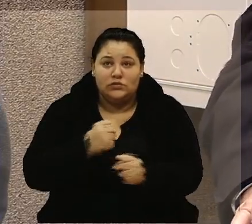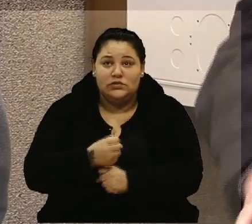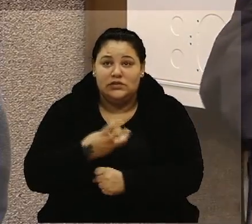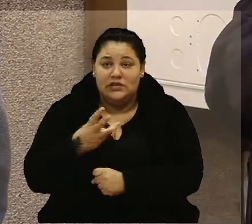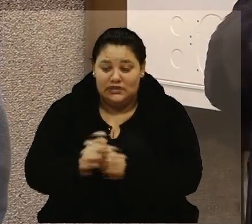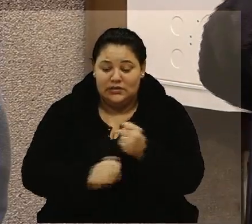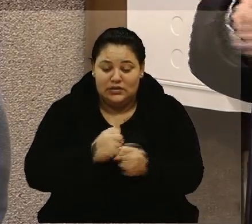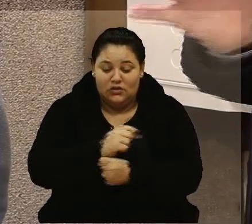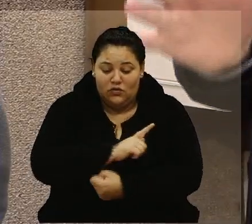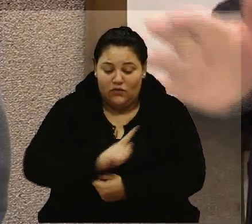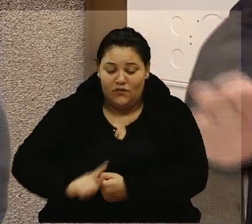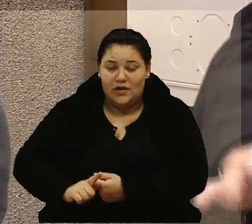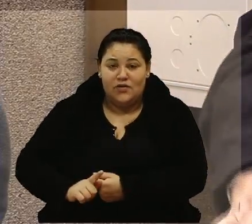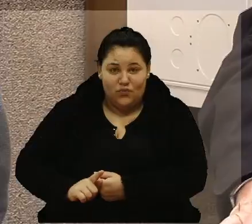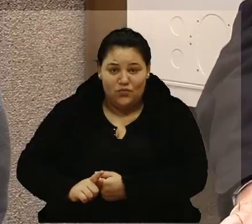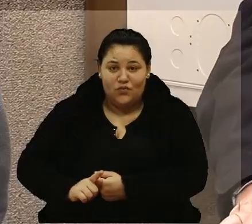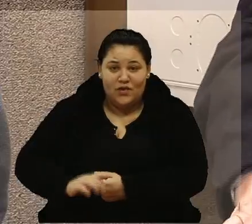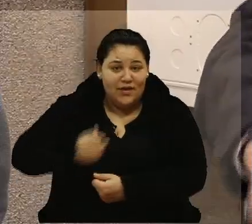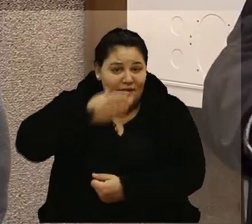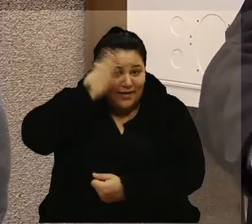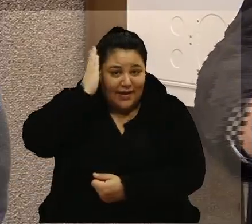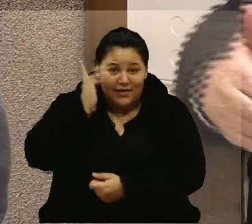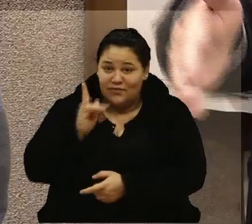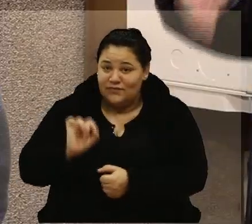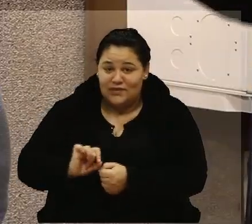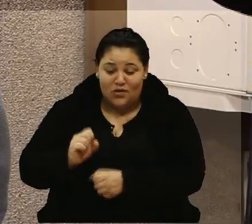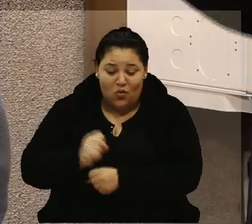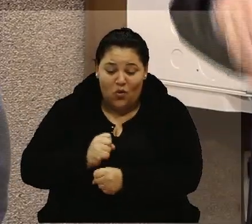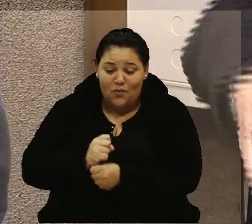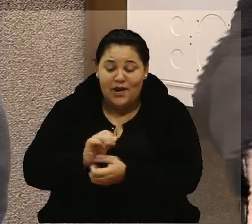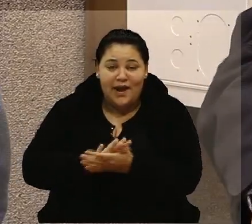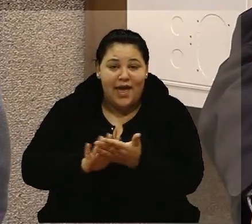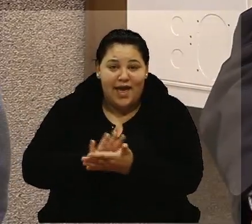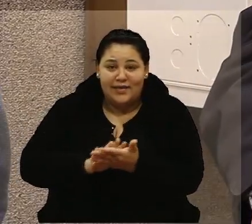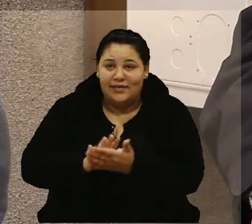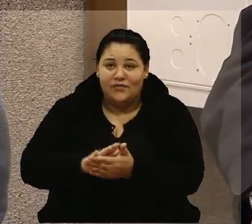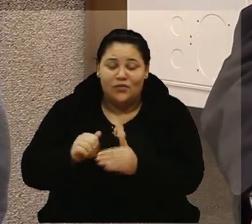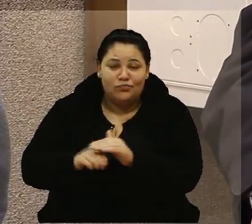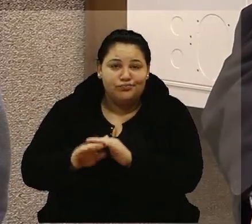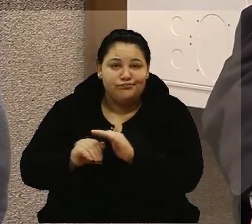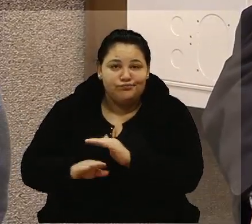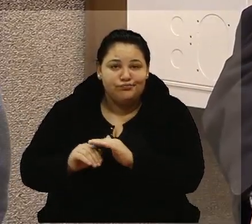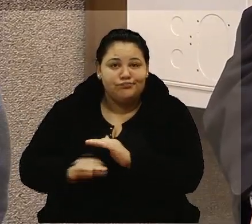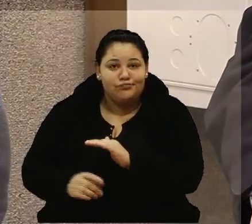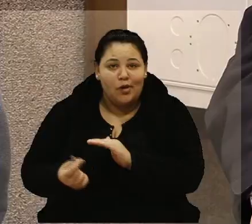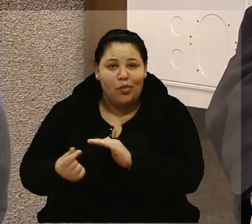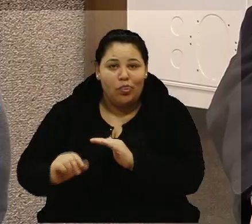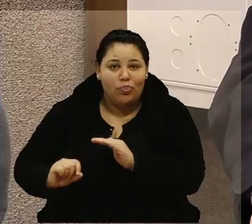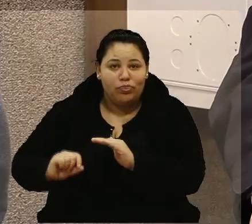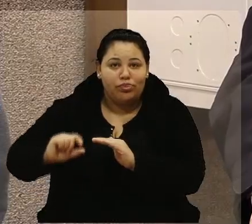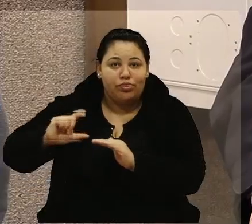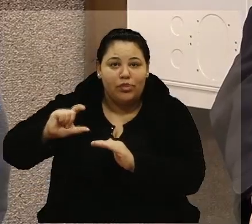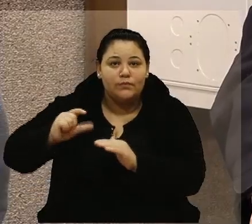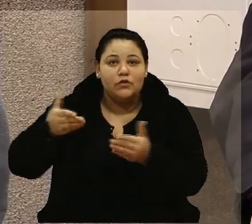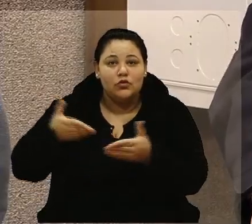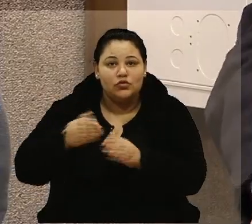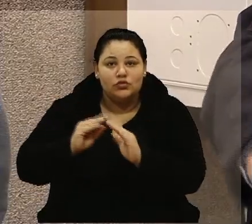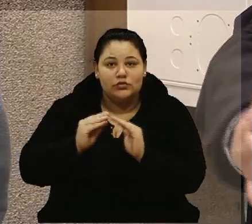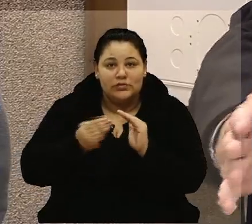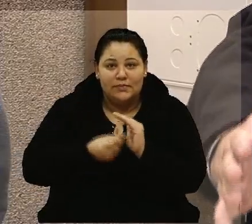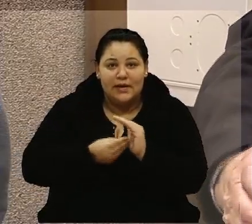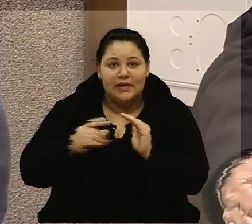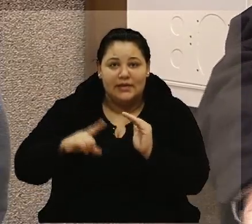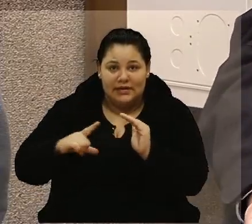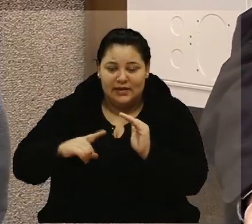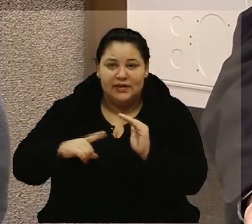Guerra, praticamente não fizeram obra nenhuma e foi acumulando valores lá. Né? Então, hoje o SAMAI conseguiu ter valores